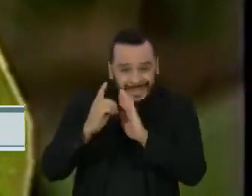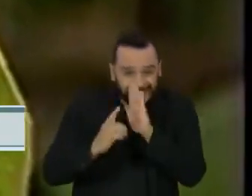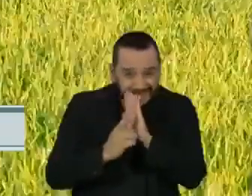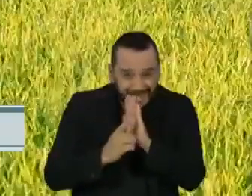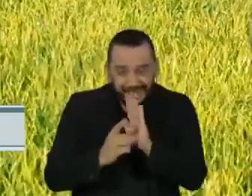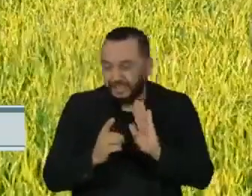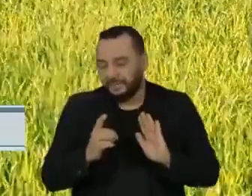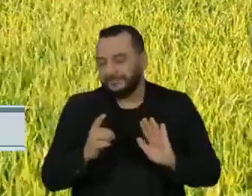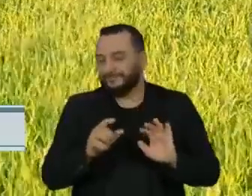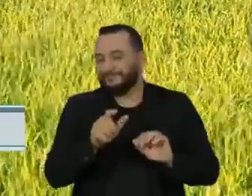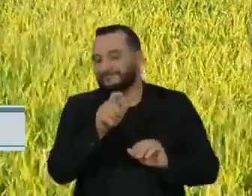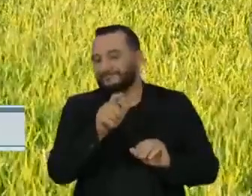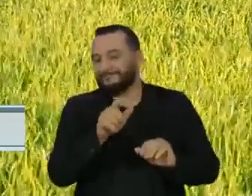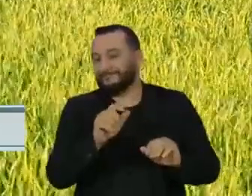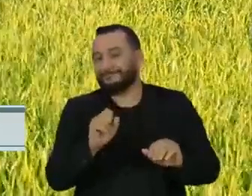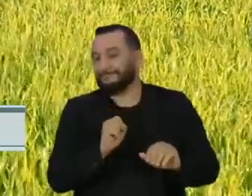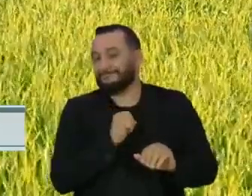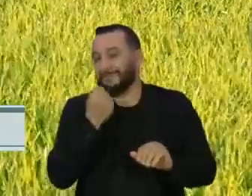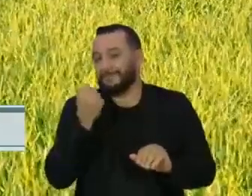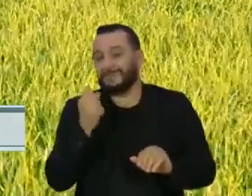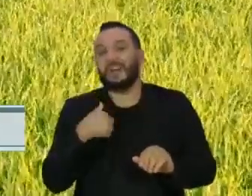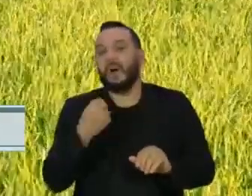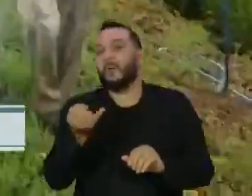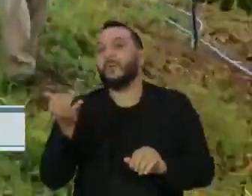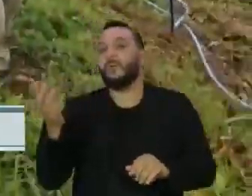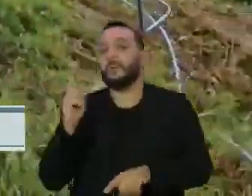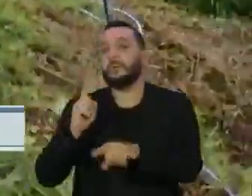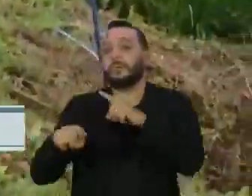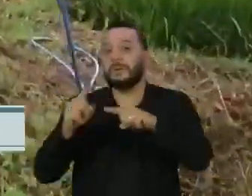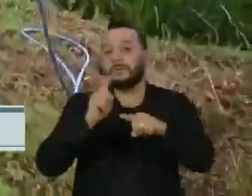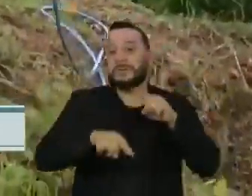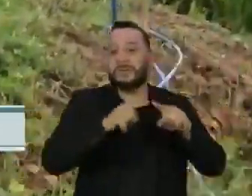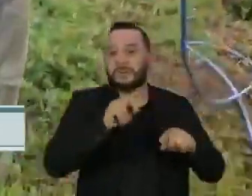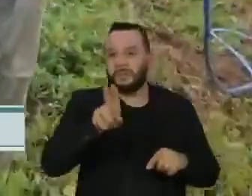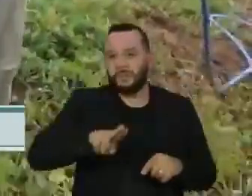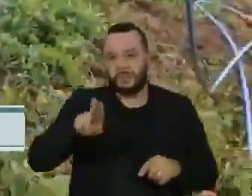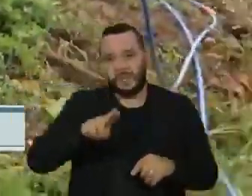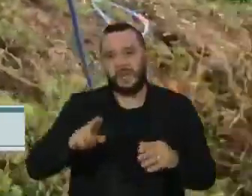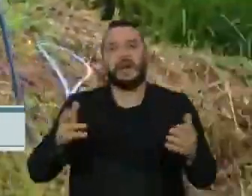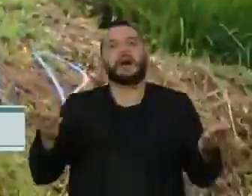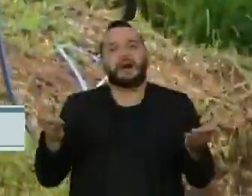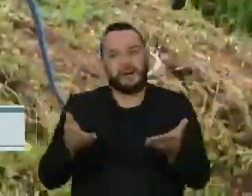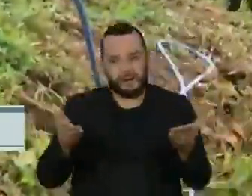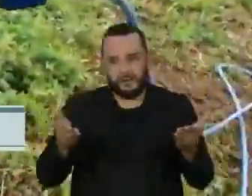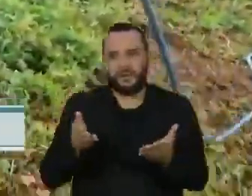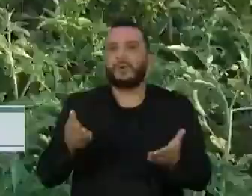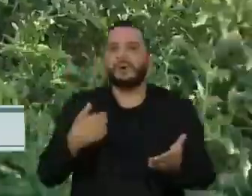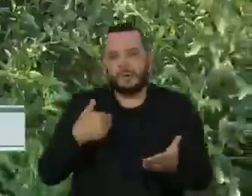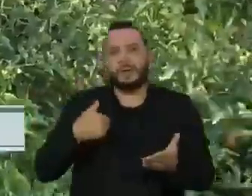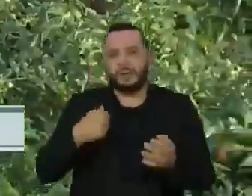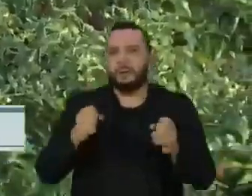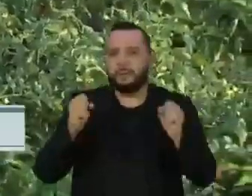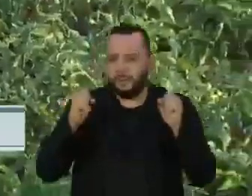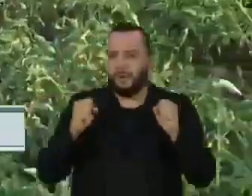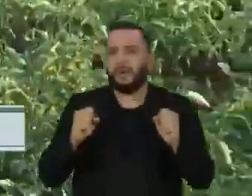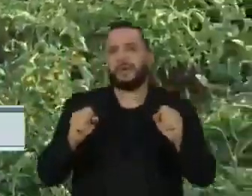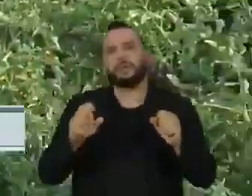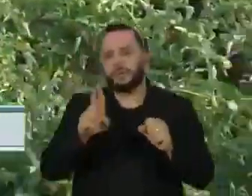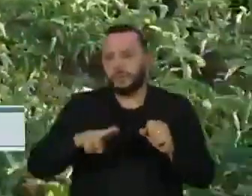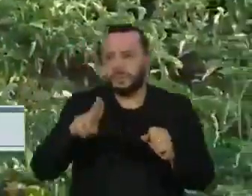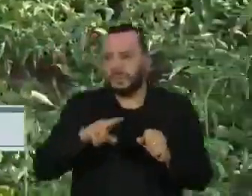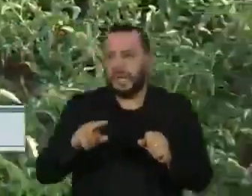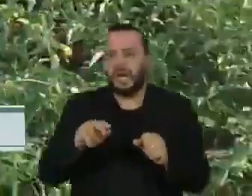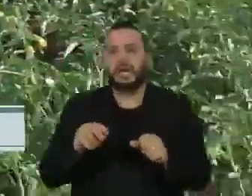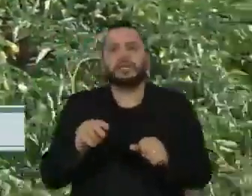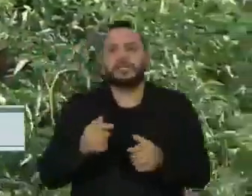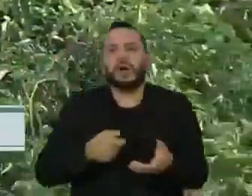colocado algumas substâncias que eram proibidas em qualquer utilização, mas que se dizia que você podia usar desde que fosse em dose